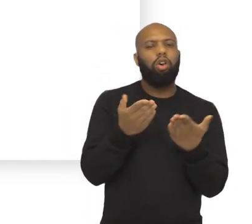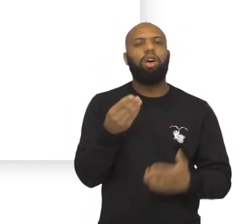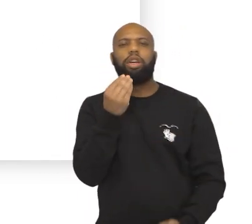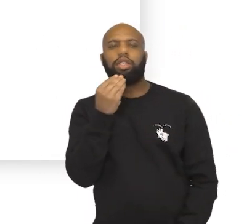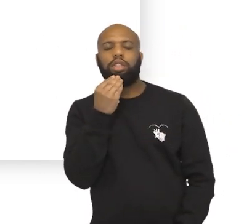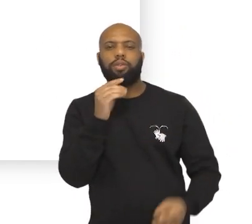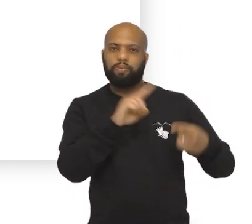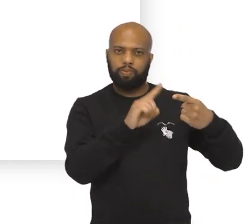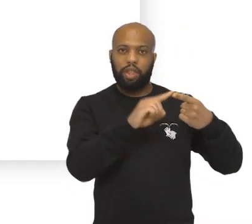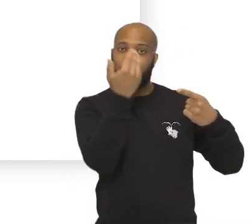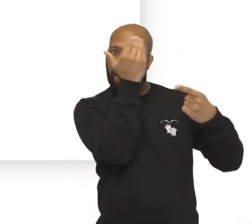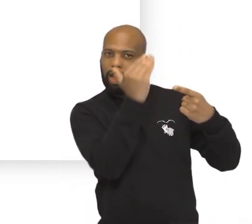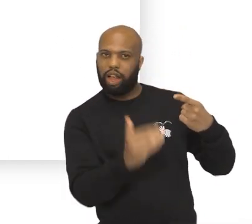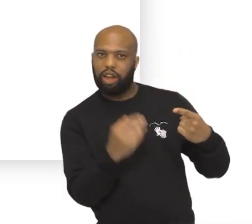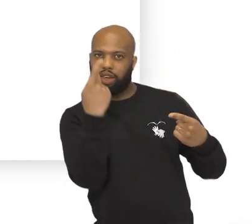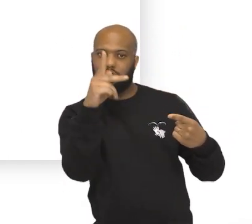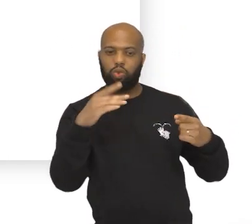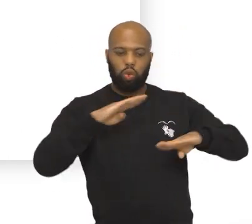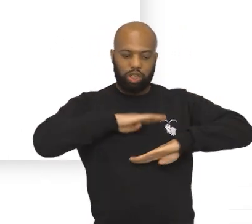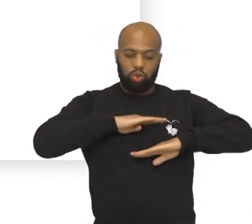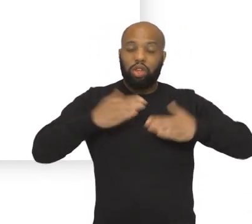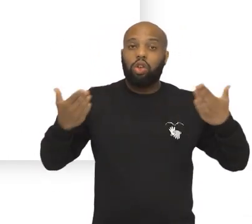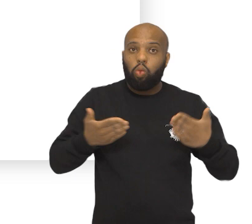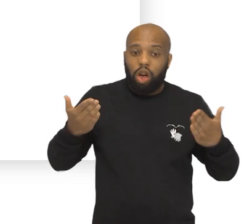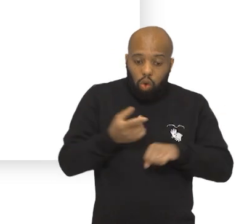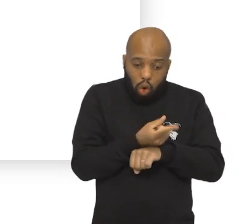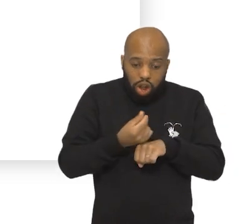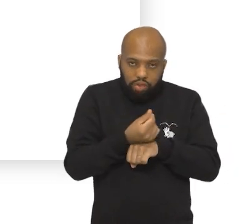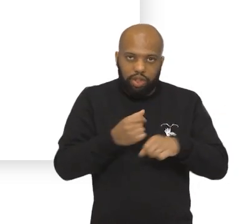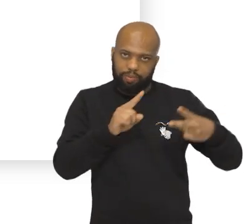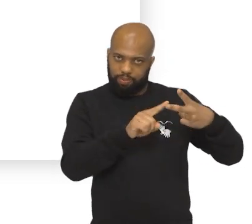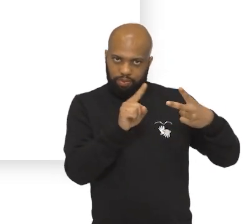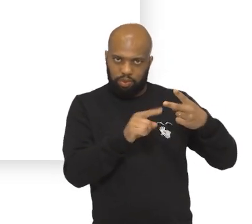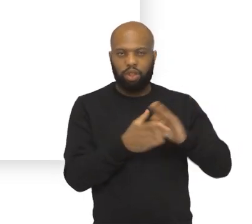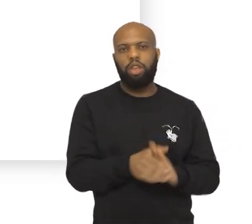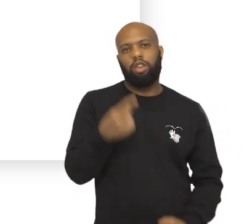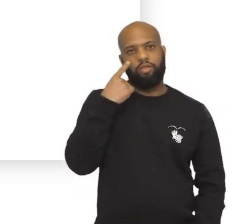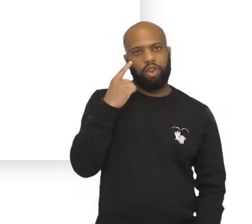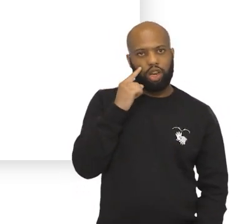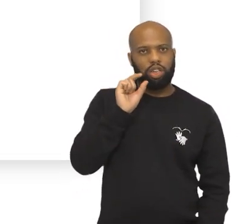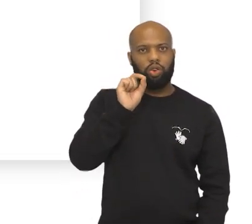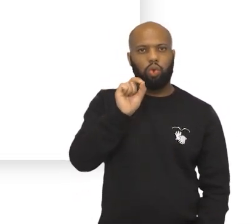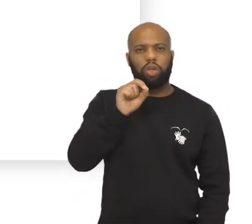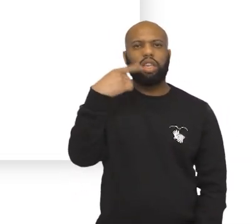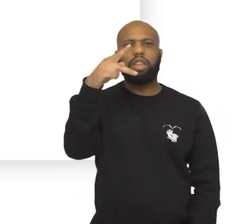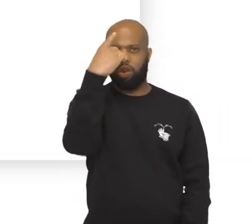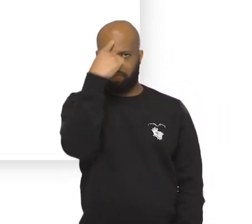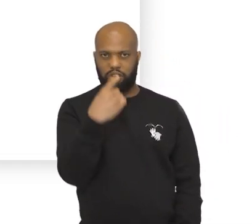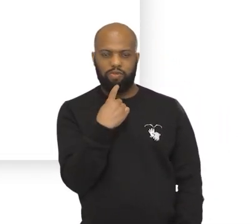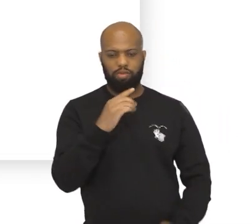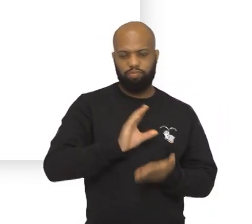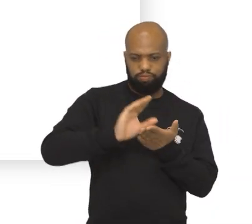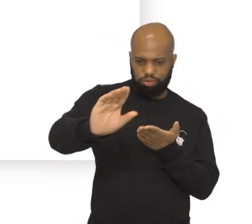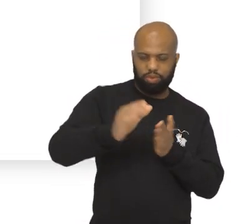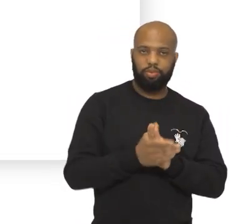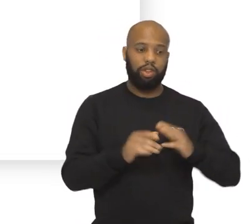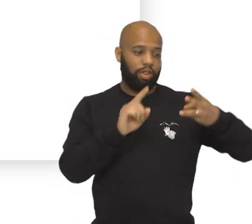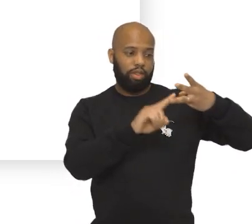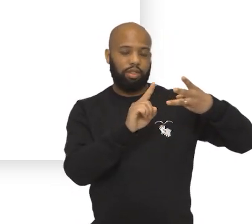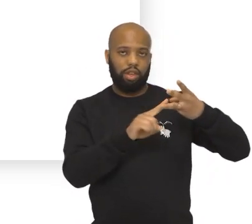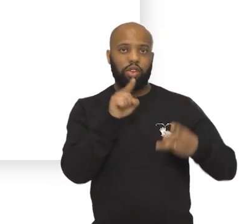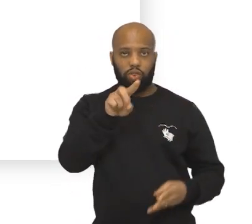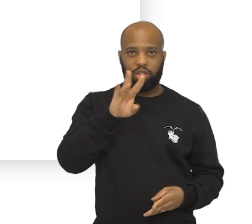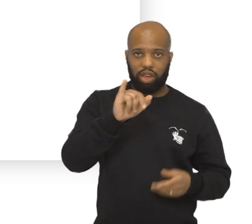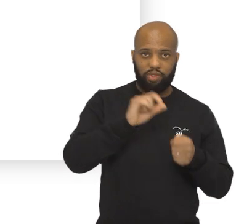de é um análise sua situação financeira atual dois veja Qual é o seu perfil do